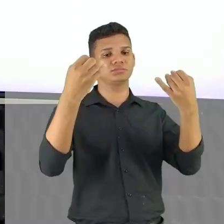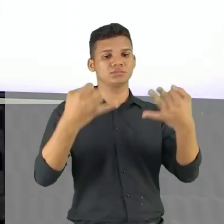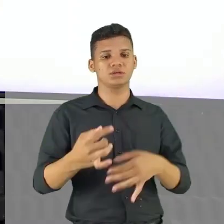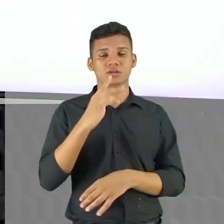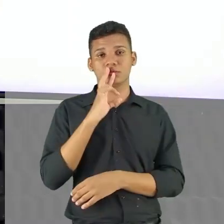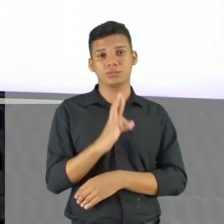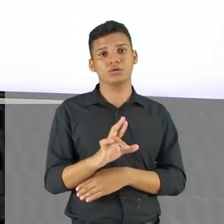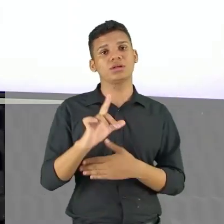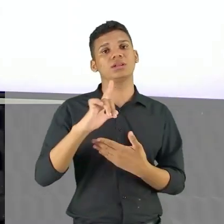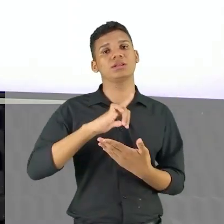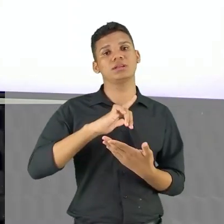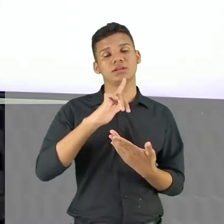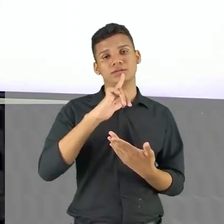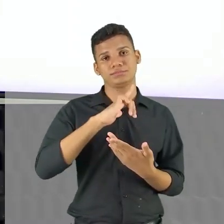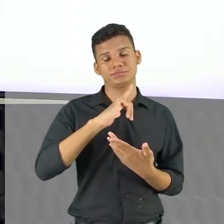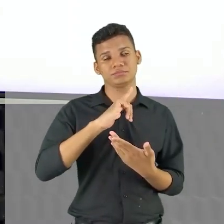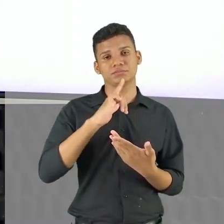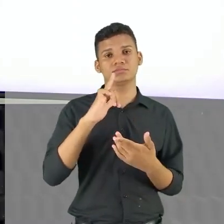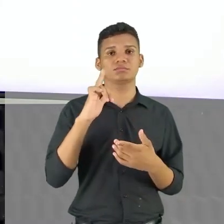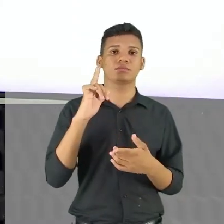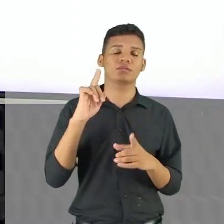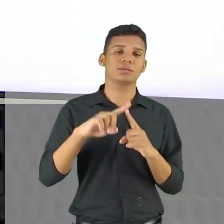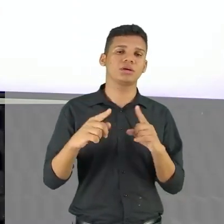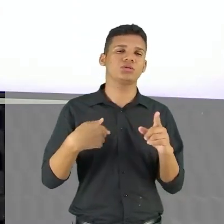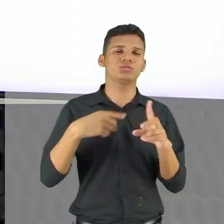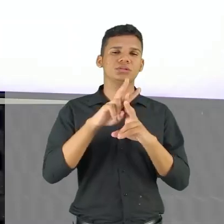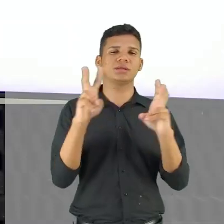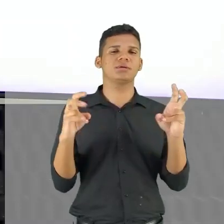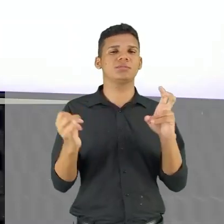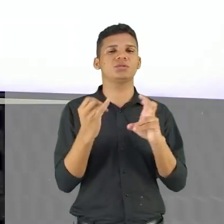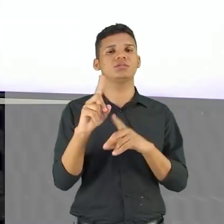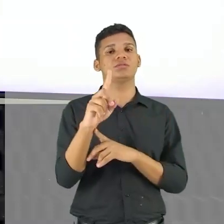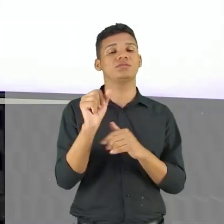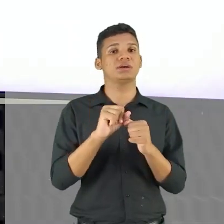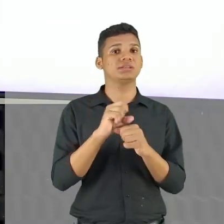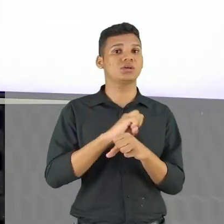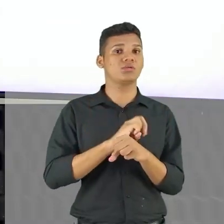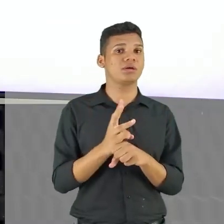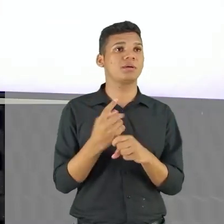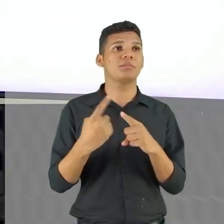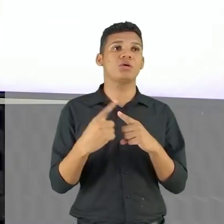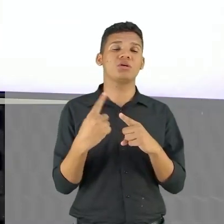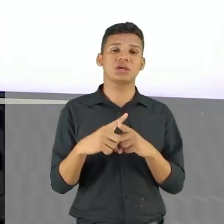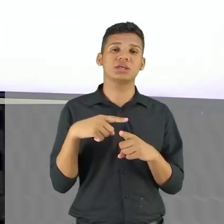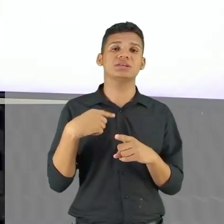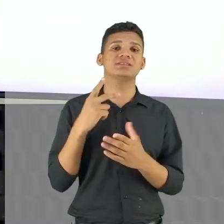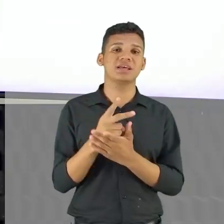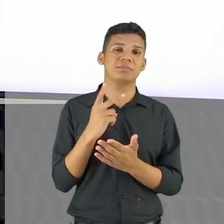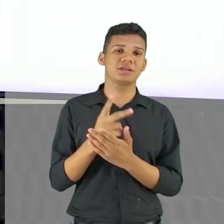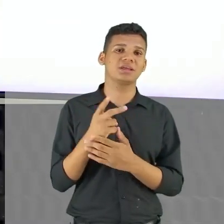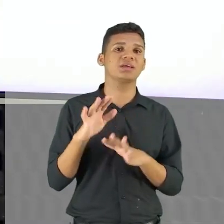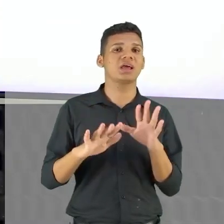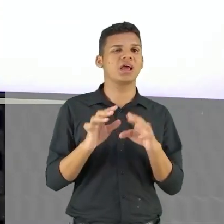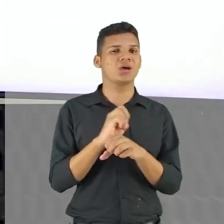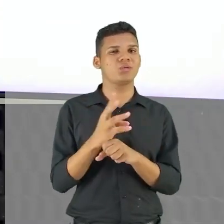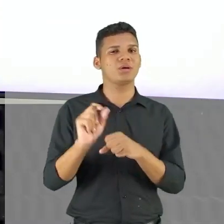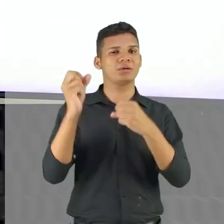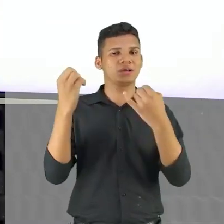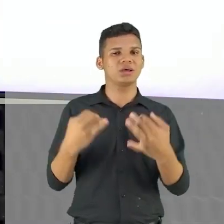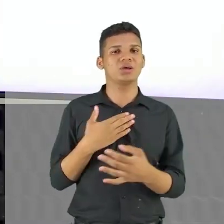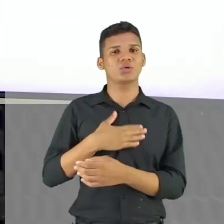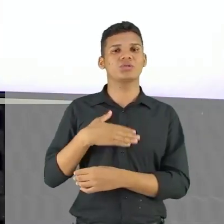essa inquietação. Tema importante, sobretudo para você que vai fazer a UEMA, porque é um tema que normalmente a UEMA gosta de